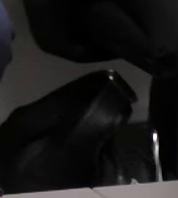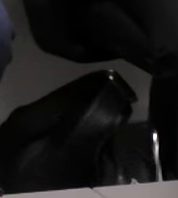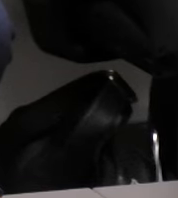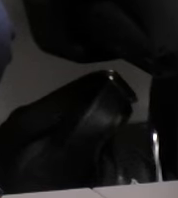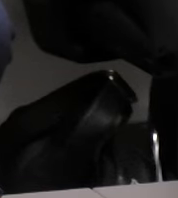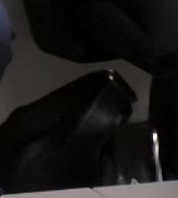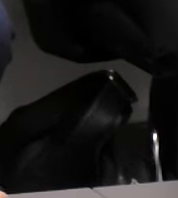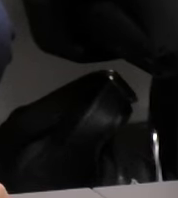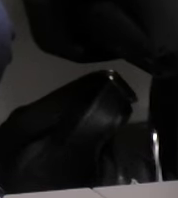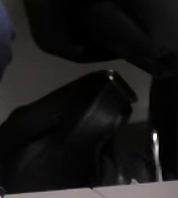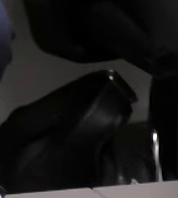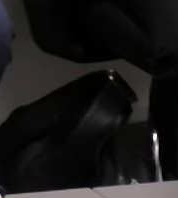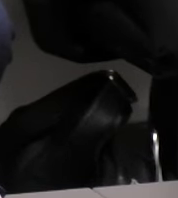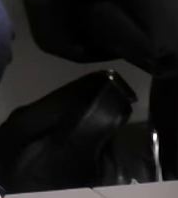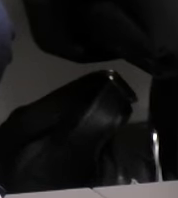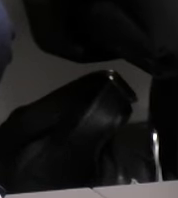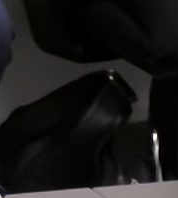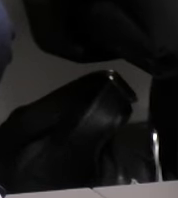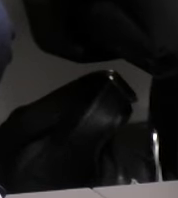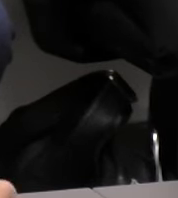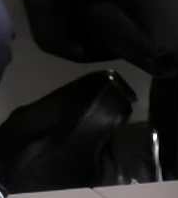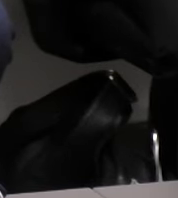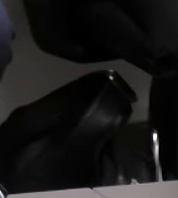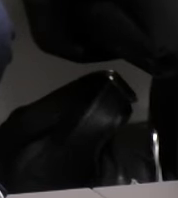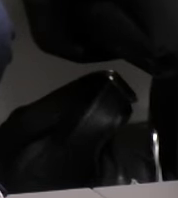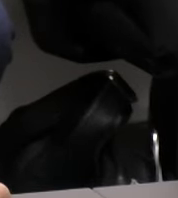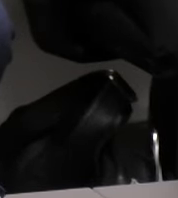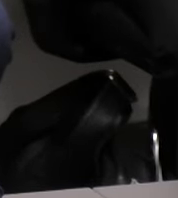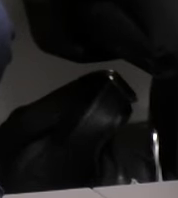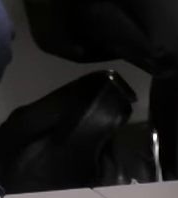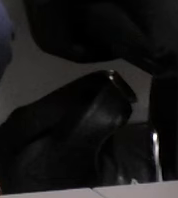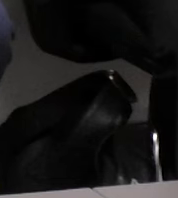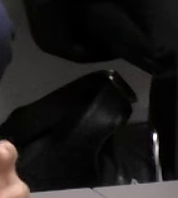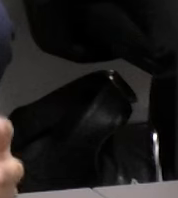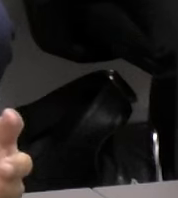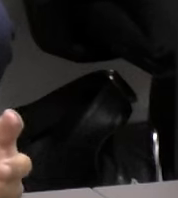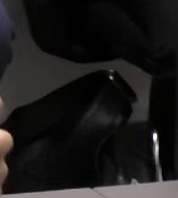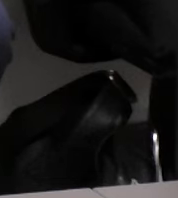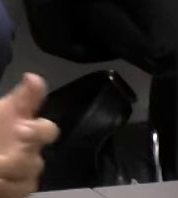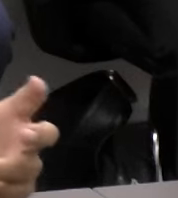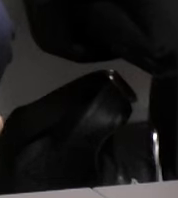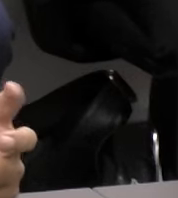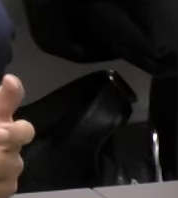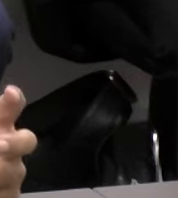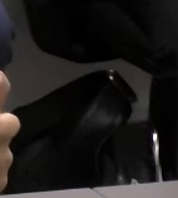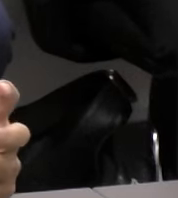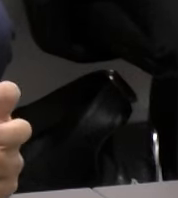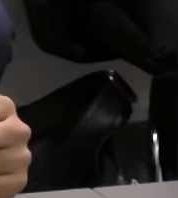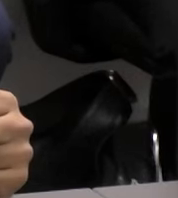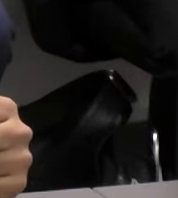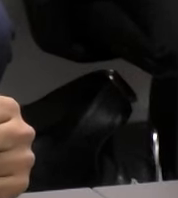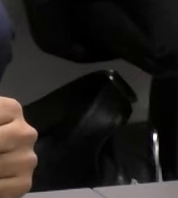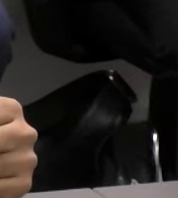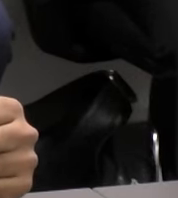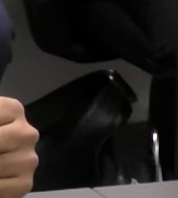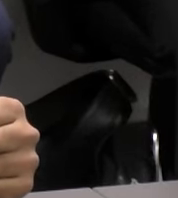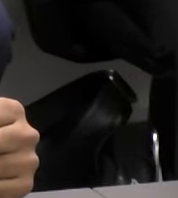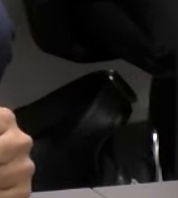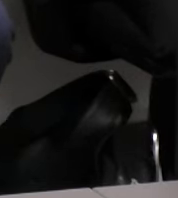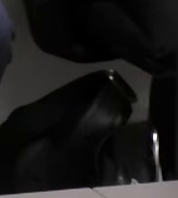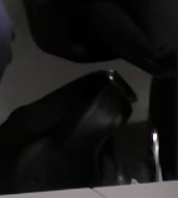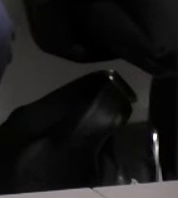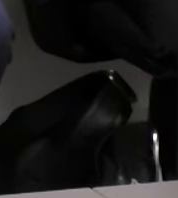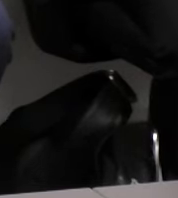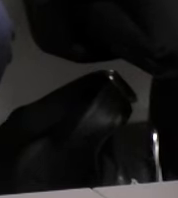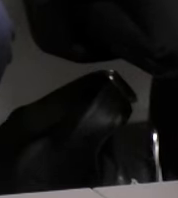forma e pois bem com relação é porque eram muitas perguntas e fiquei um pouquinho